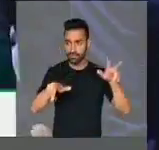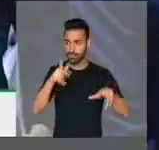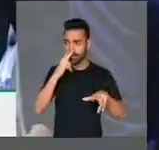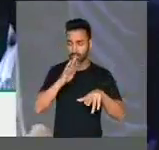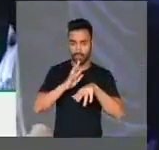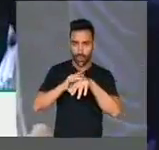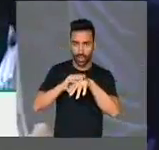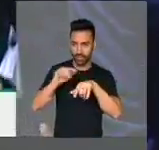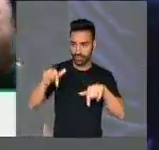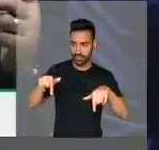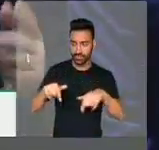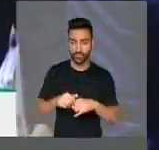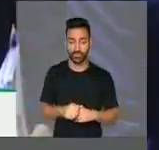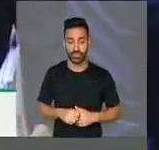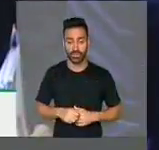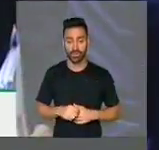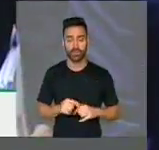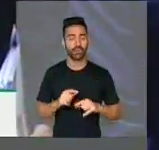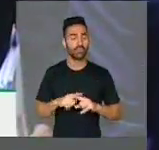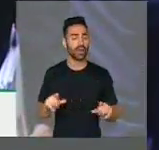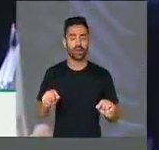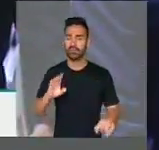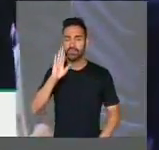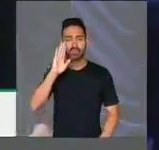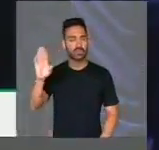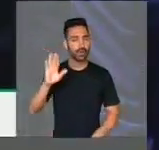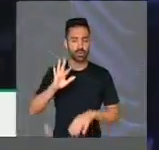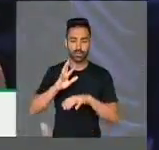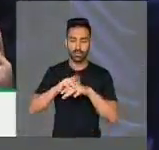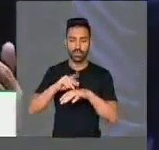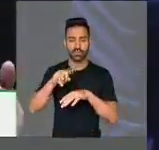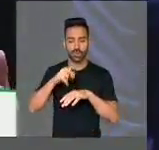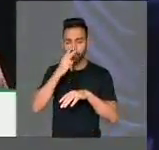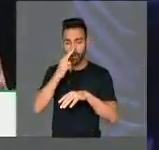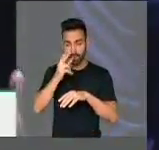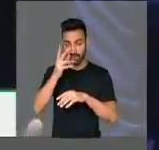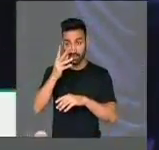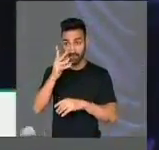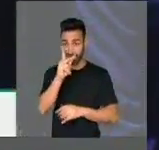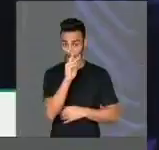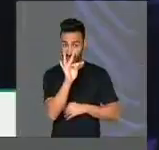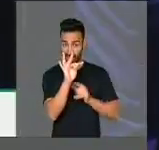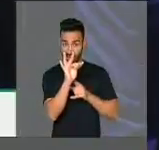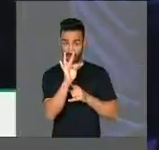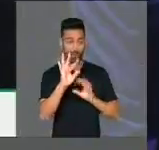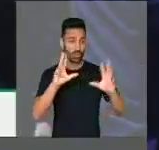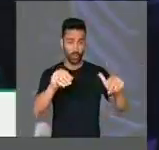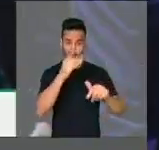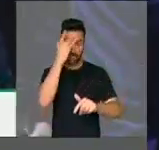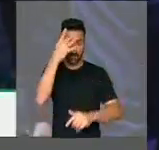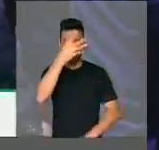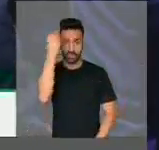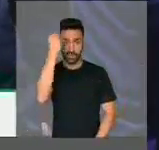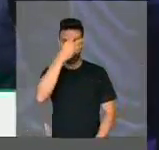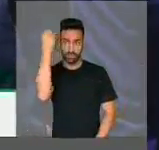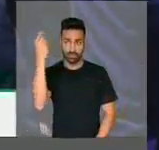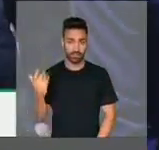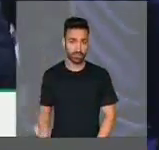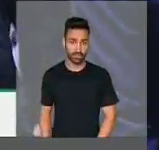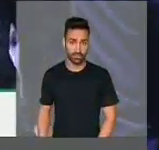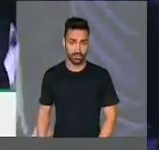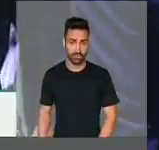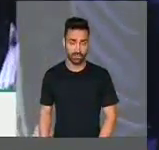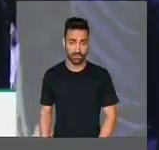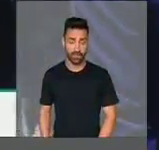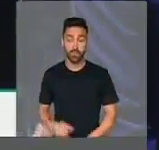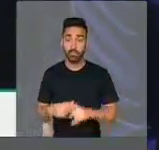desse plenário. Mas a maior delas é o Alzheimer político que o PT sofre. Porque o PT